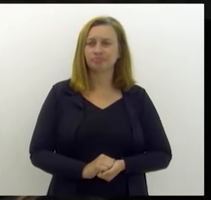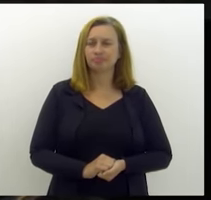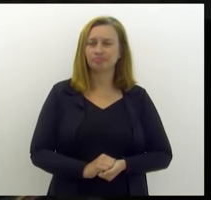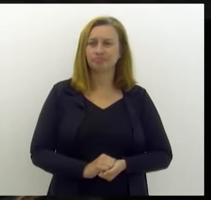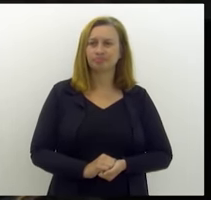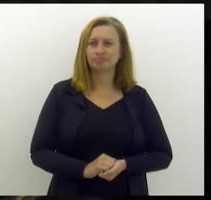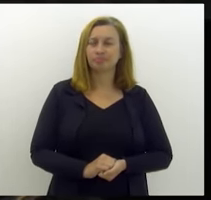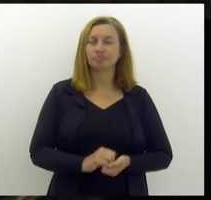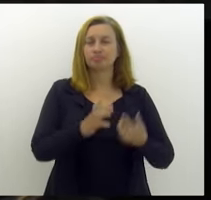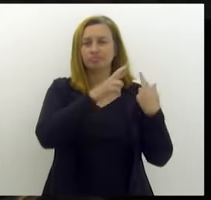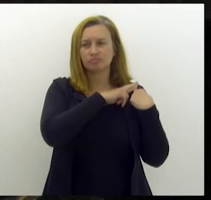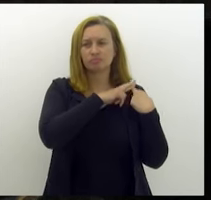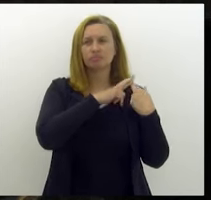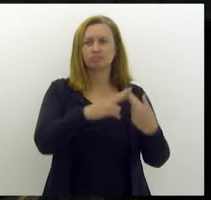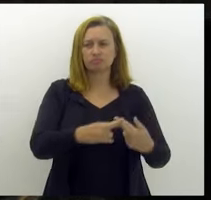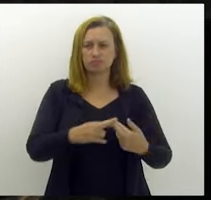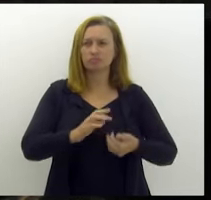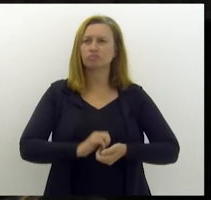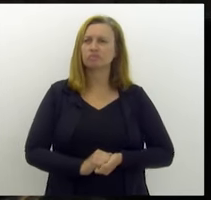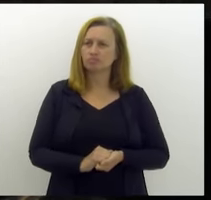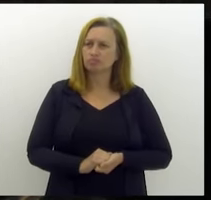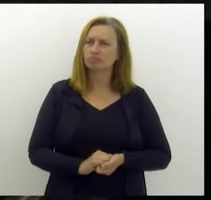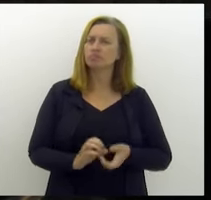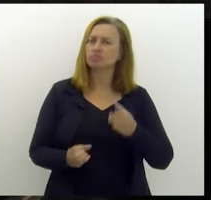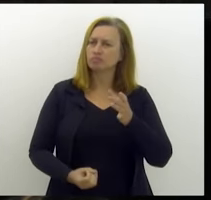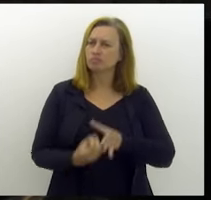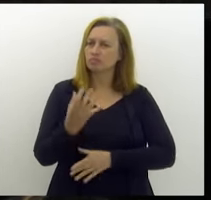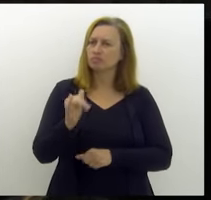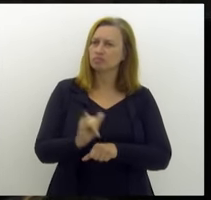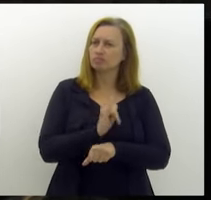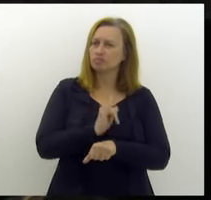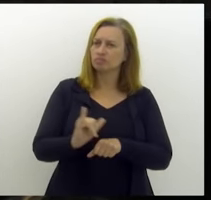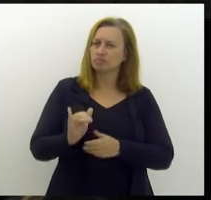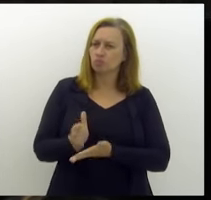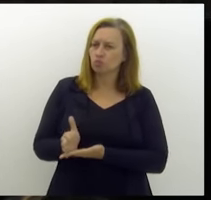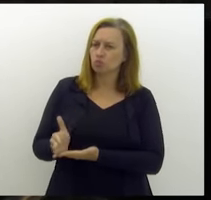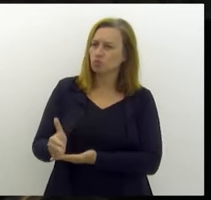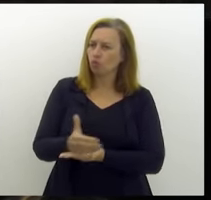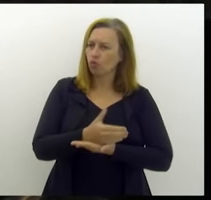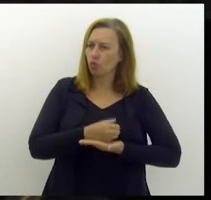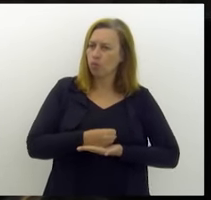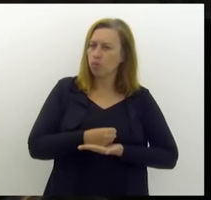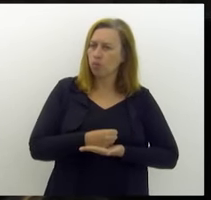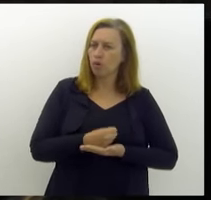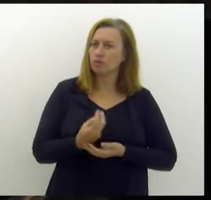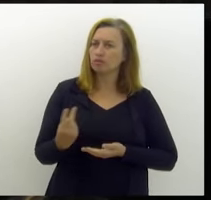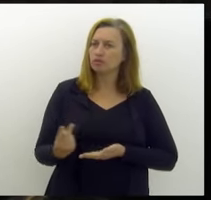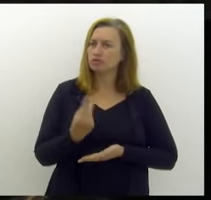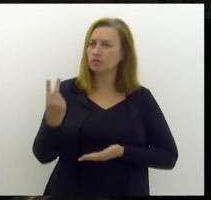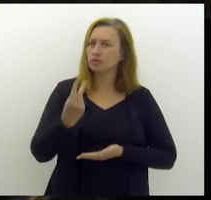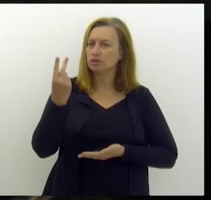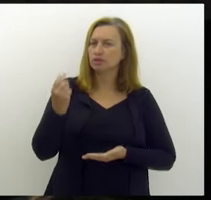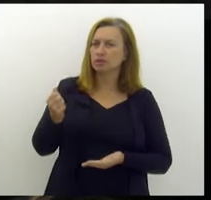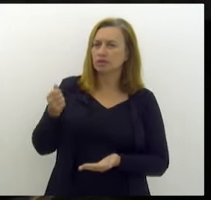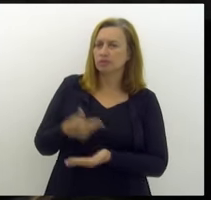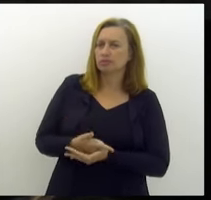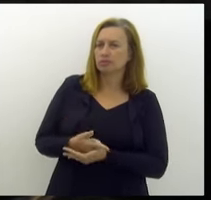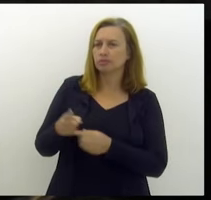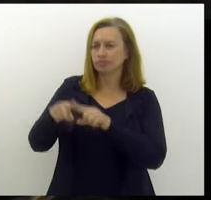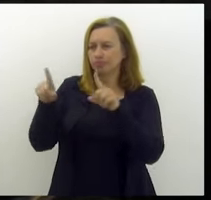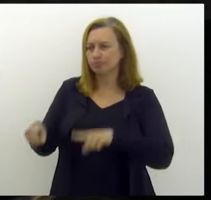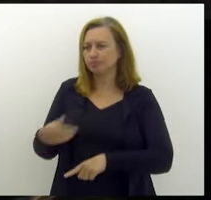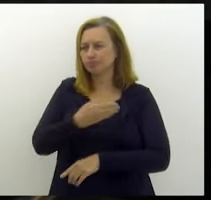grande responsabilidade em criar alternativas de arrecadação para preservar o pagamento dos